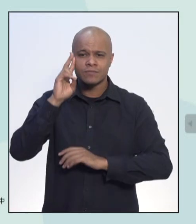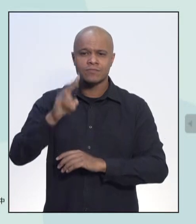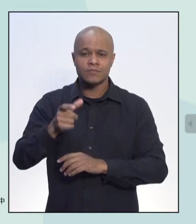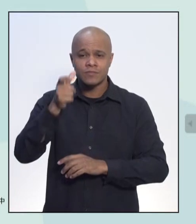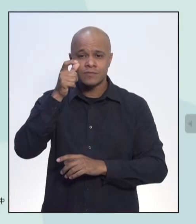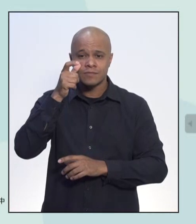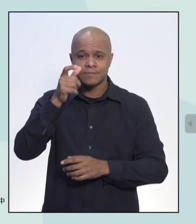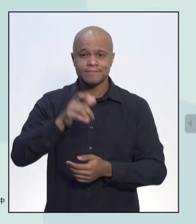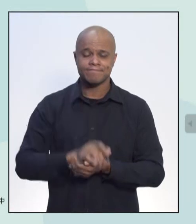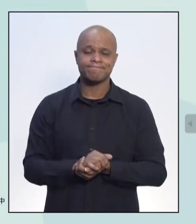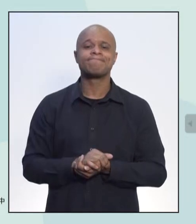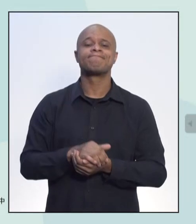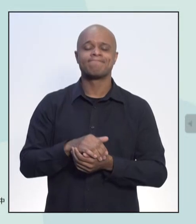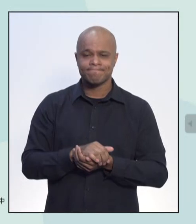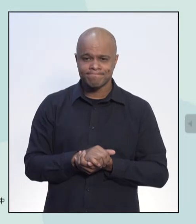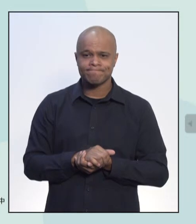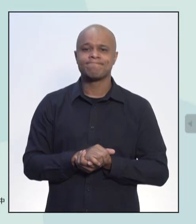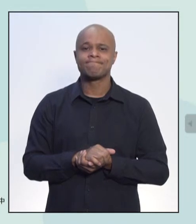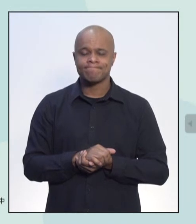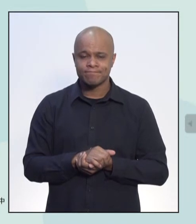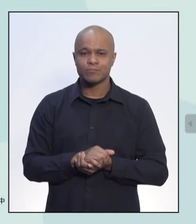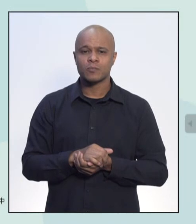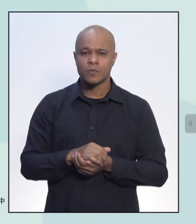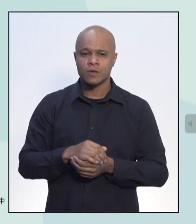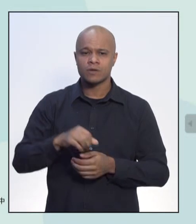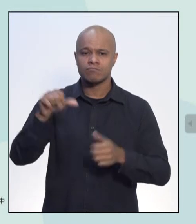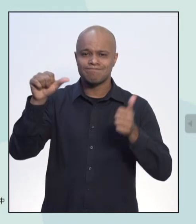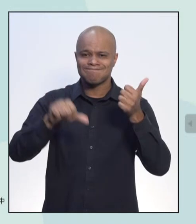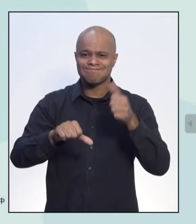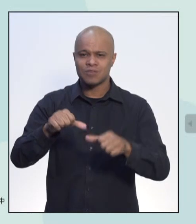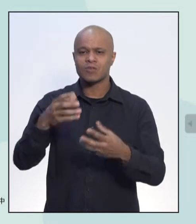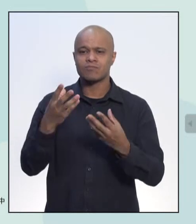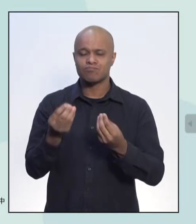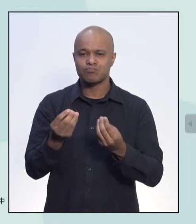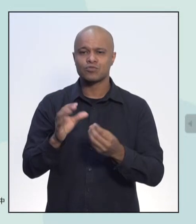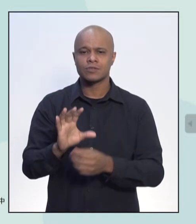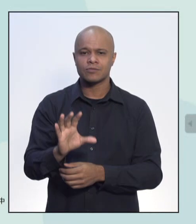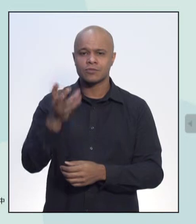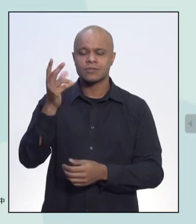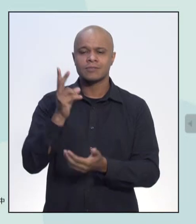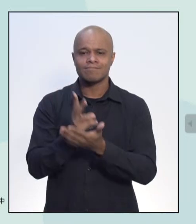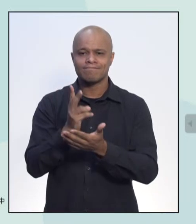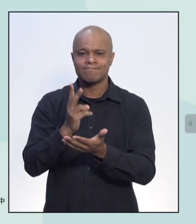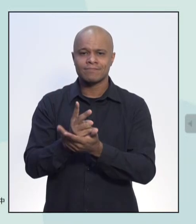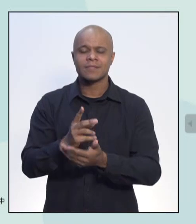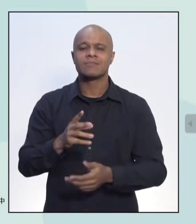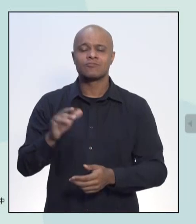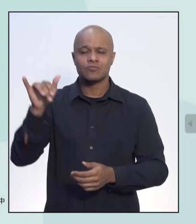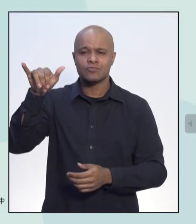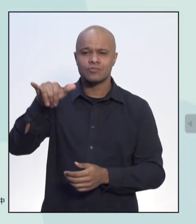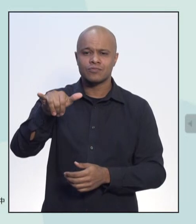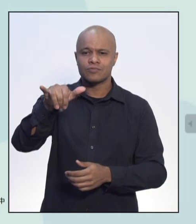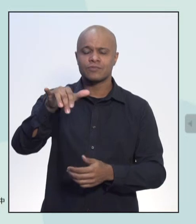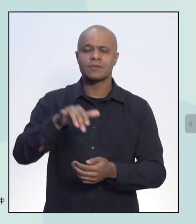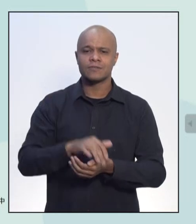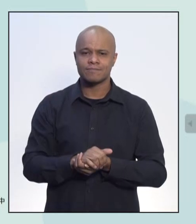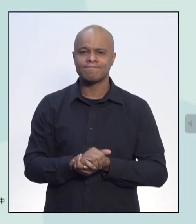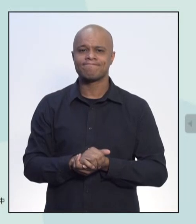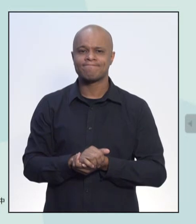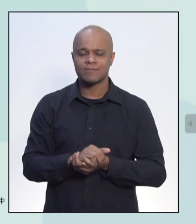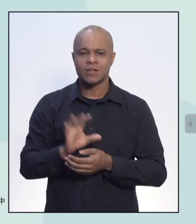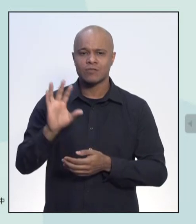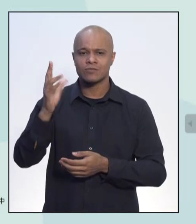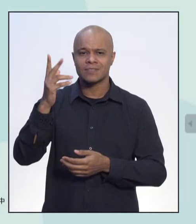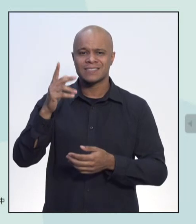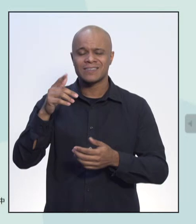né, a destruição mais grave aí também, né, sobre a questão do avião ter atingido nessas partes